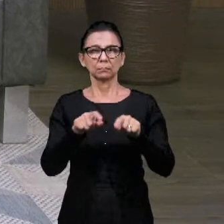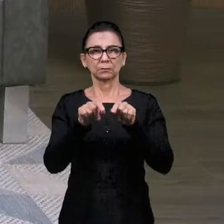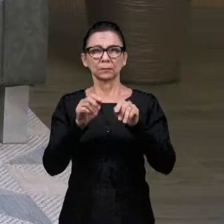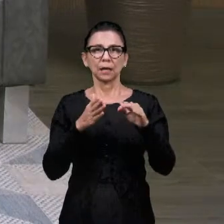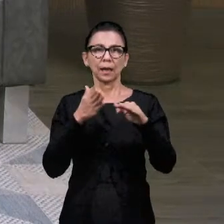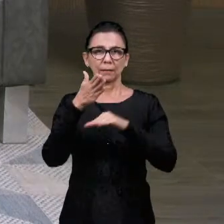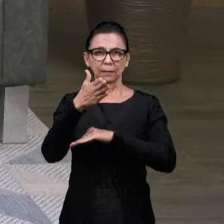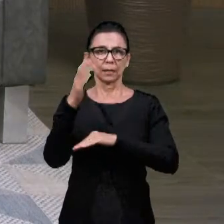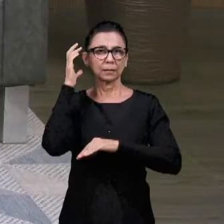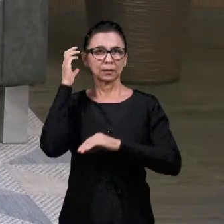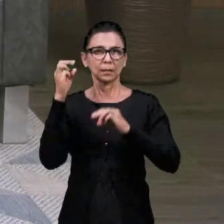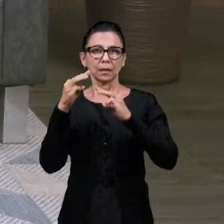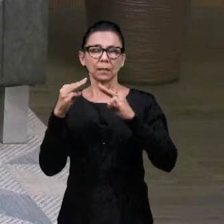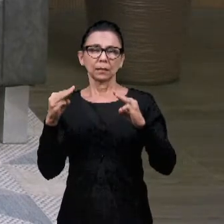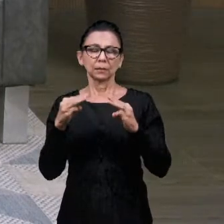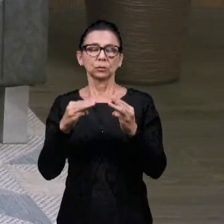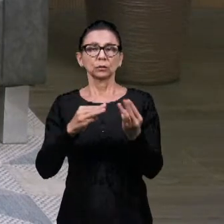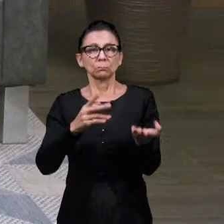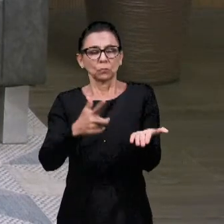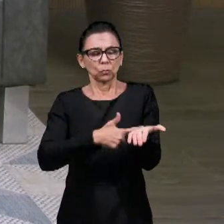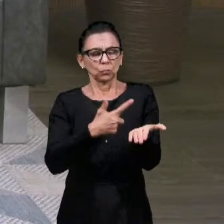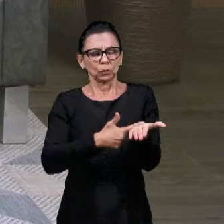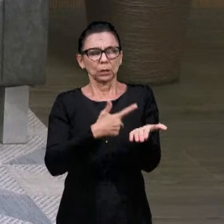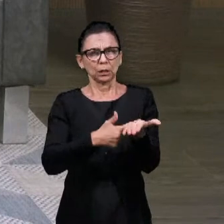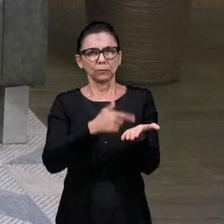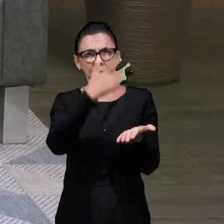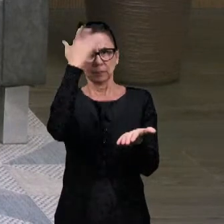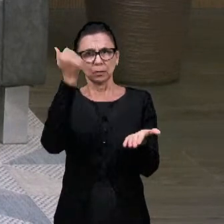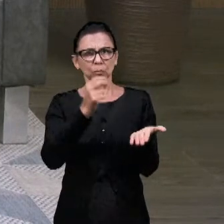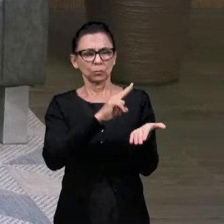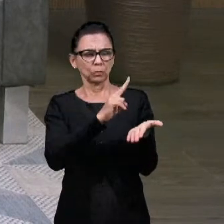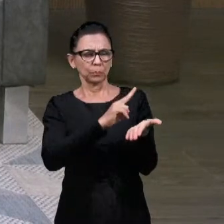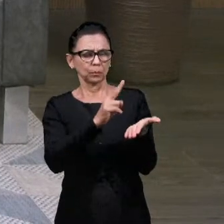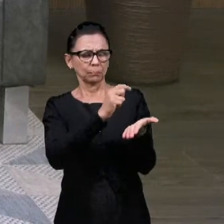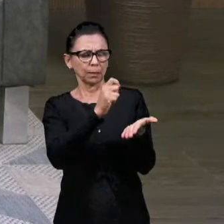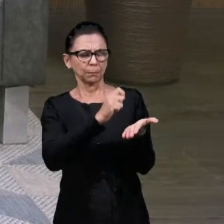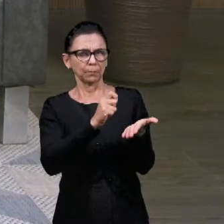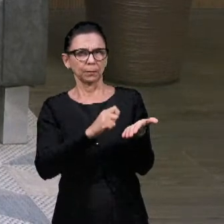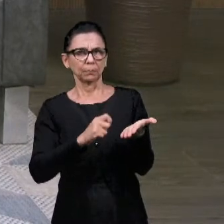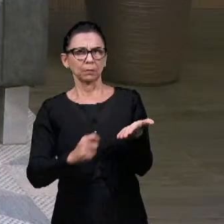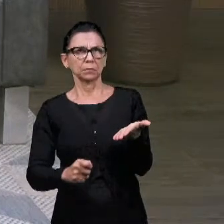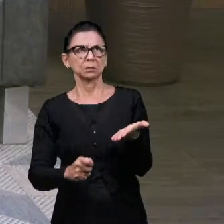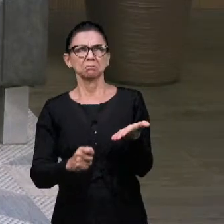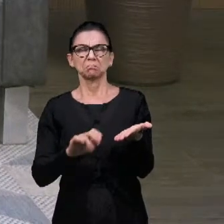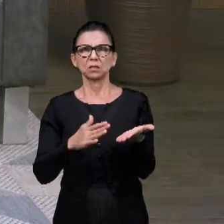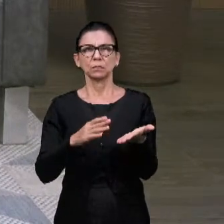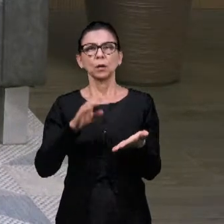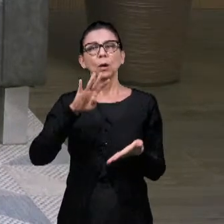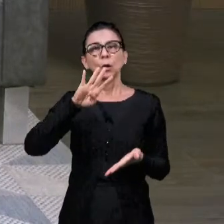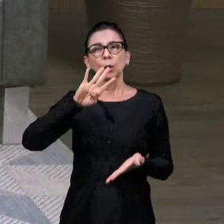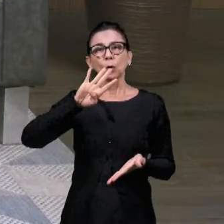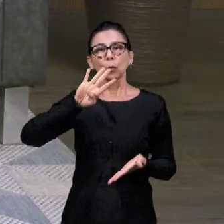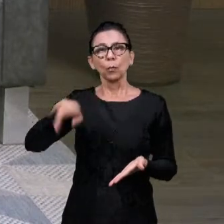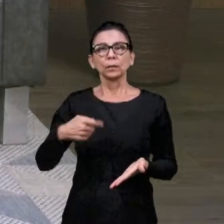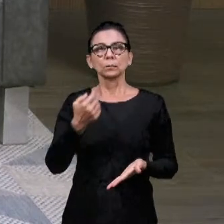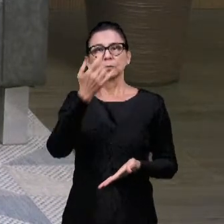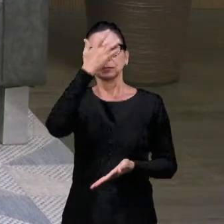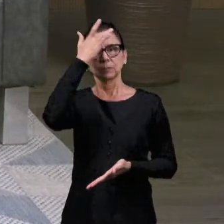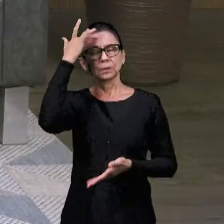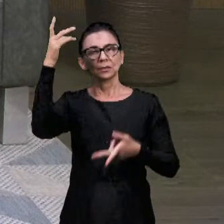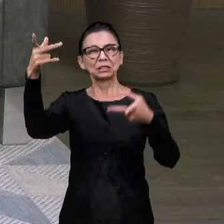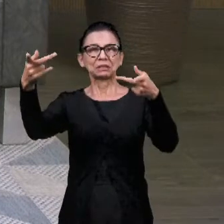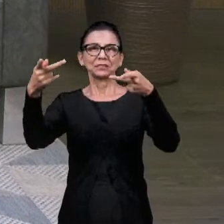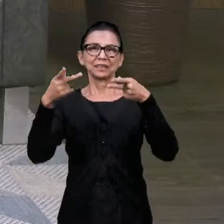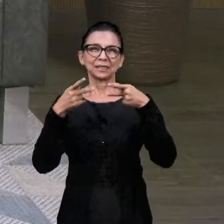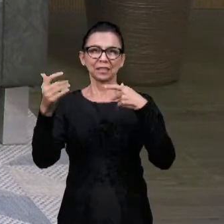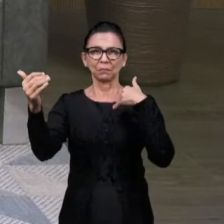vêm anotam ali, né? E nós já estamos aí beirando os 4.000 visitantes que tiveram conosco